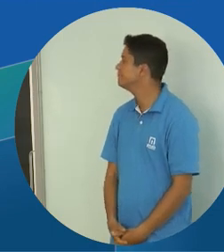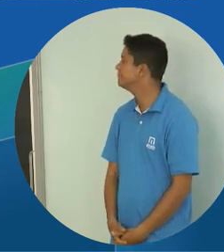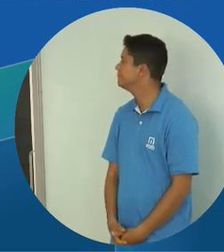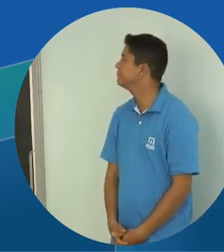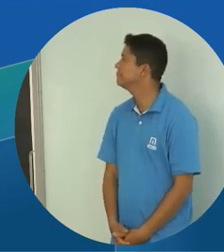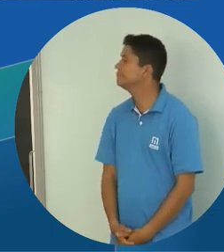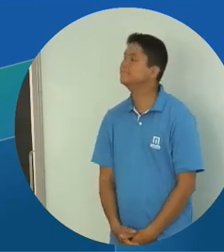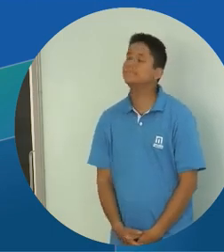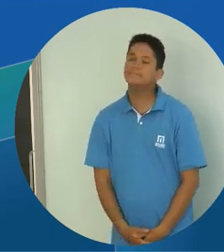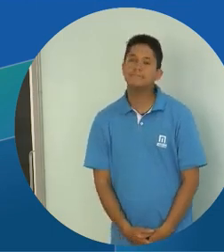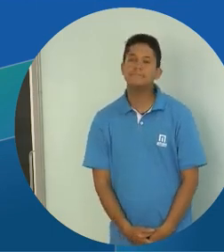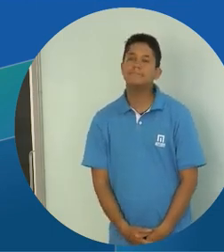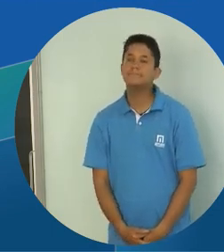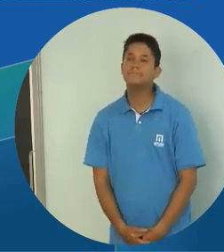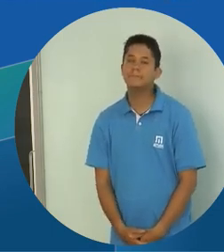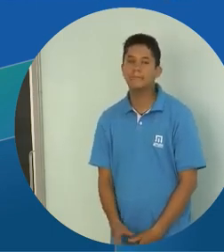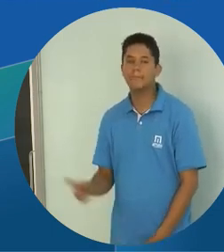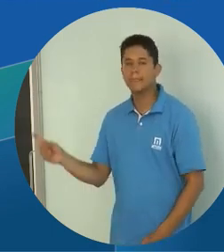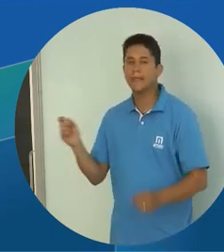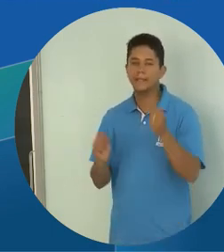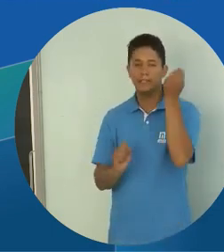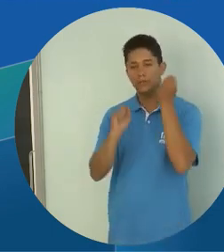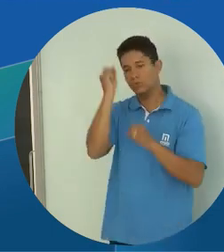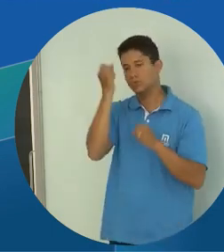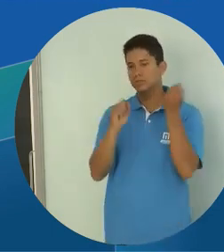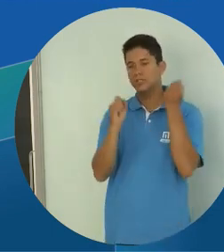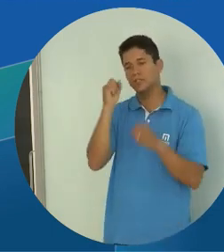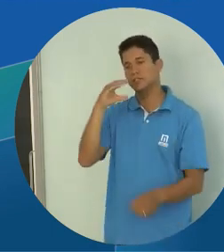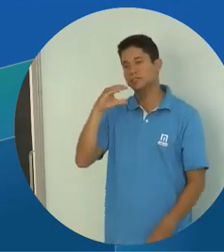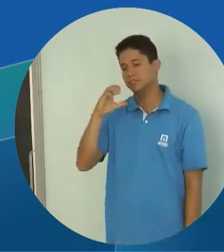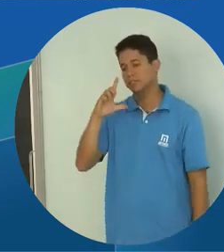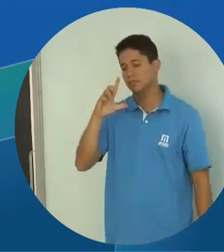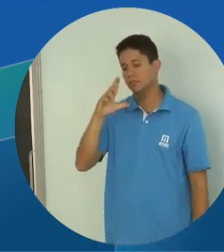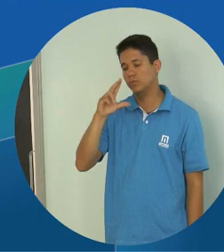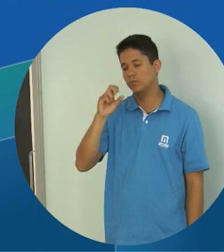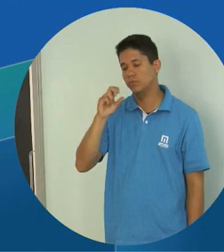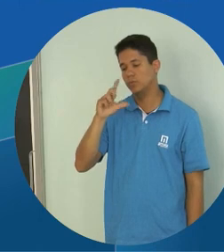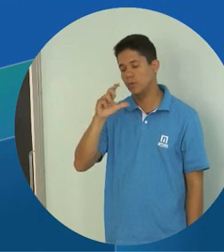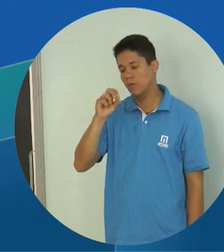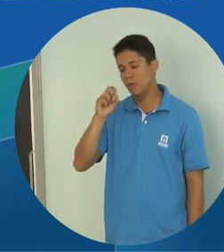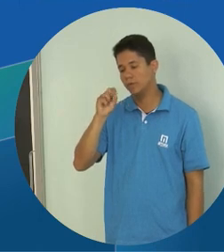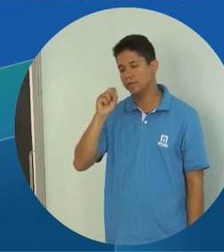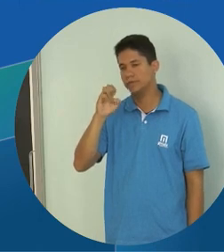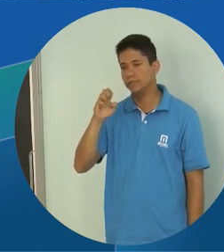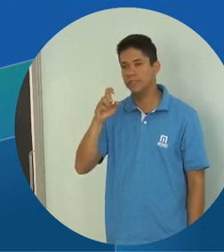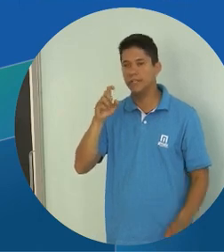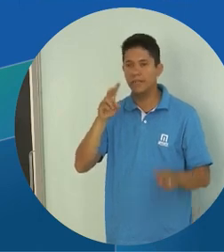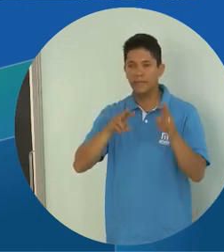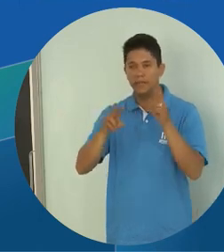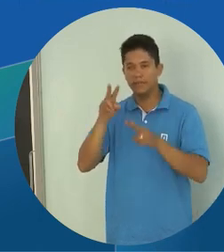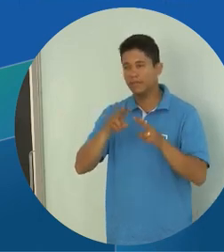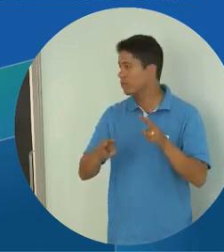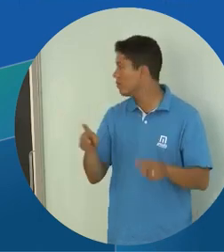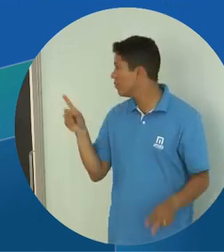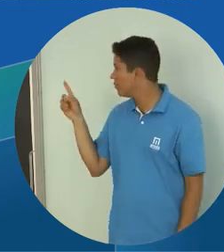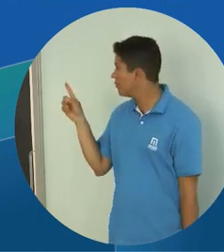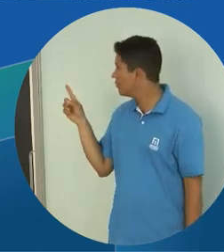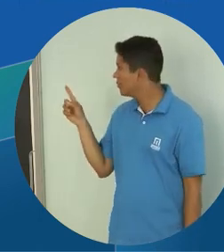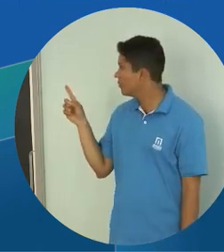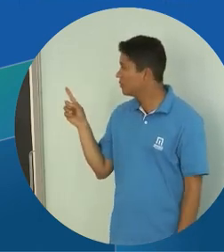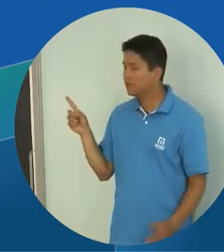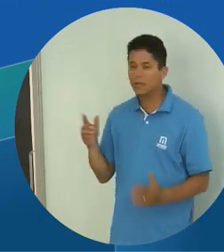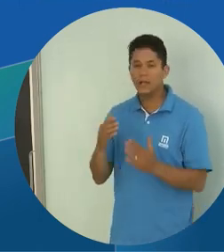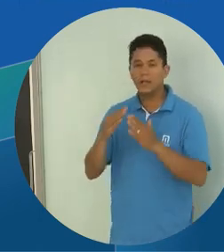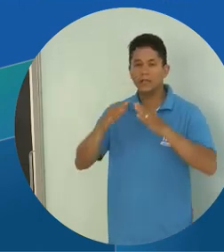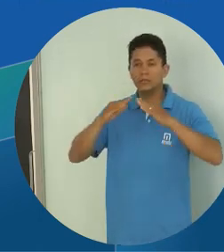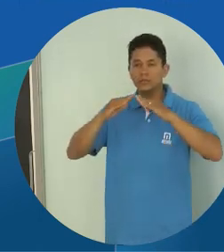Aqui foi uma indústria de celulose, tá, que verificou abatimento do